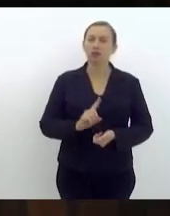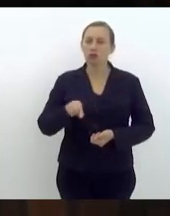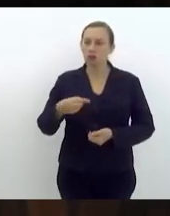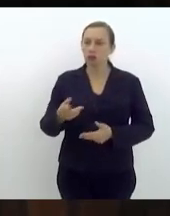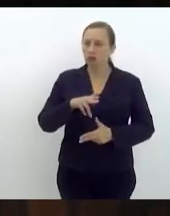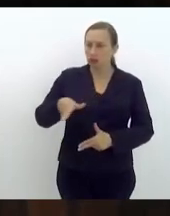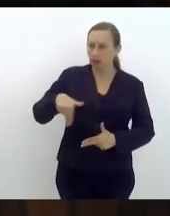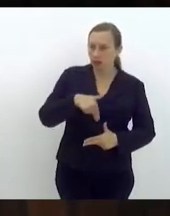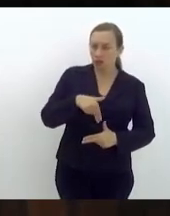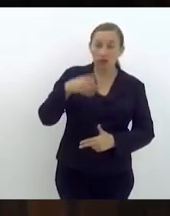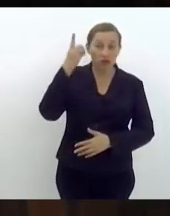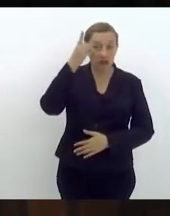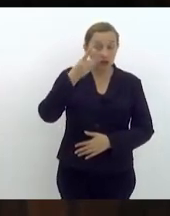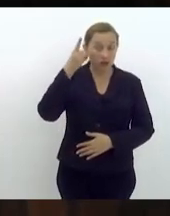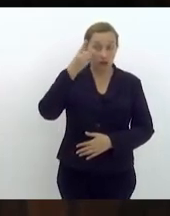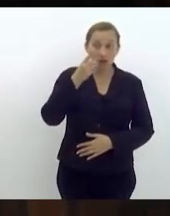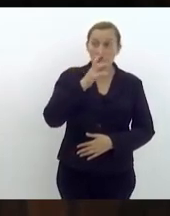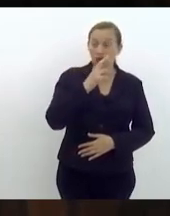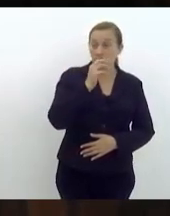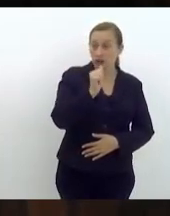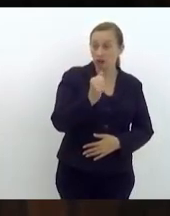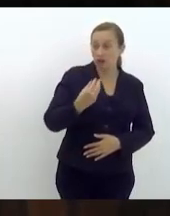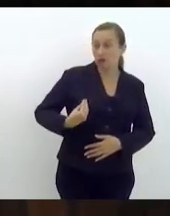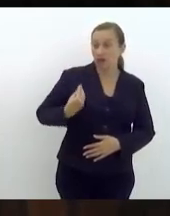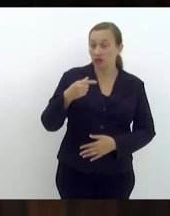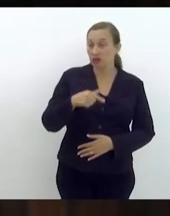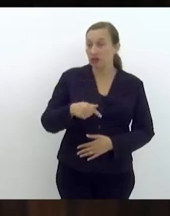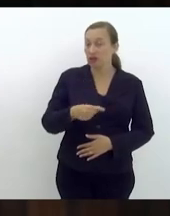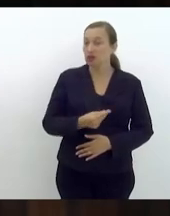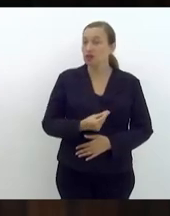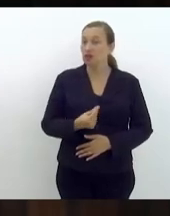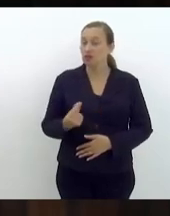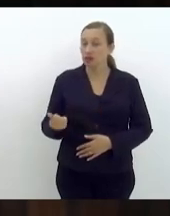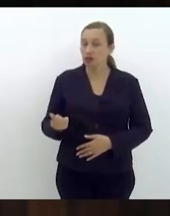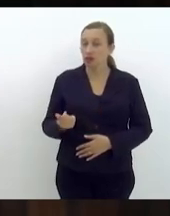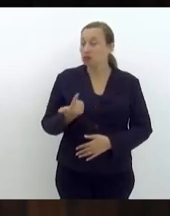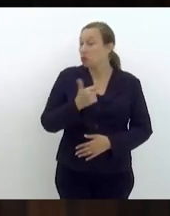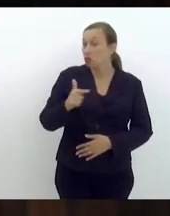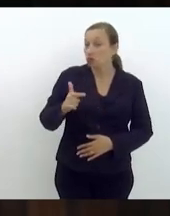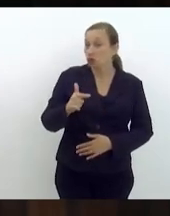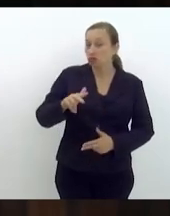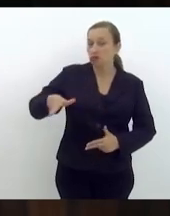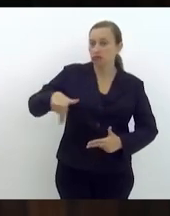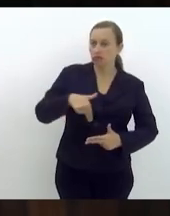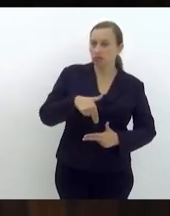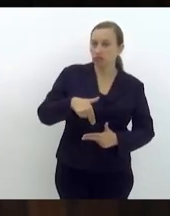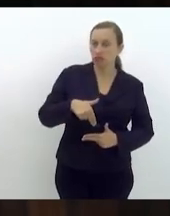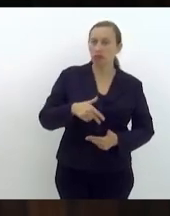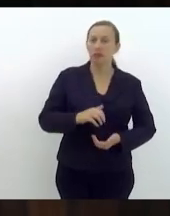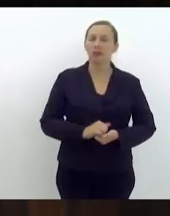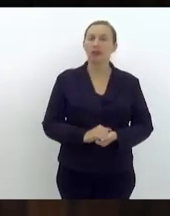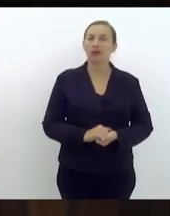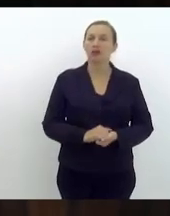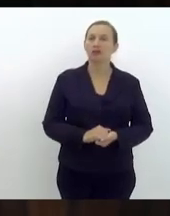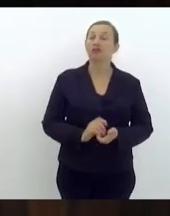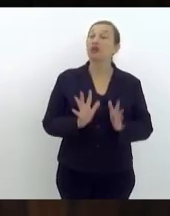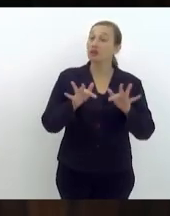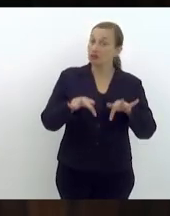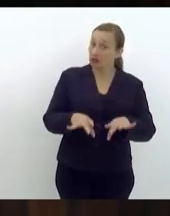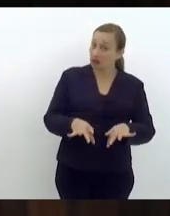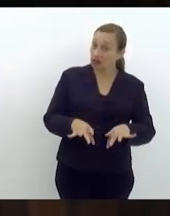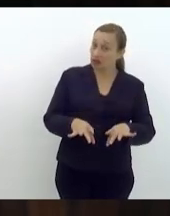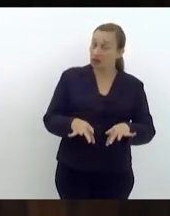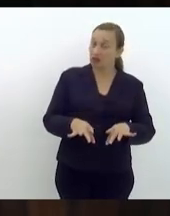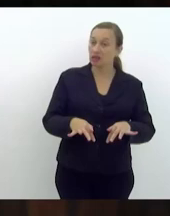próximo morador a gente clica aqui é o deputado Rodrigo Amorim que não se encontra presente não tendo mais nenhum oradores escrito damos por